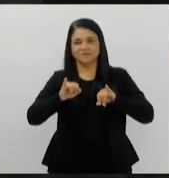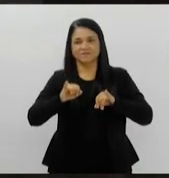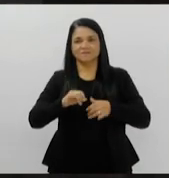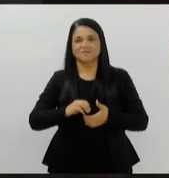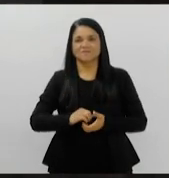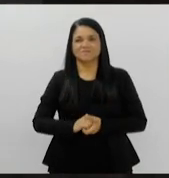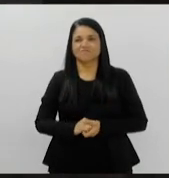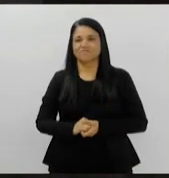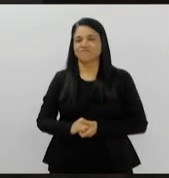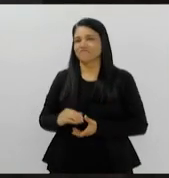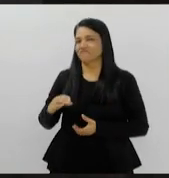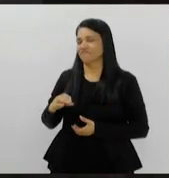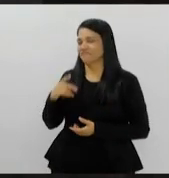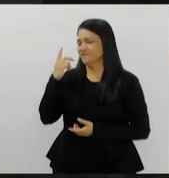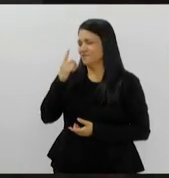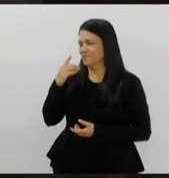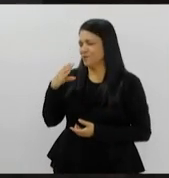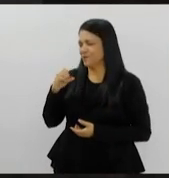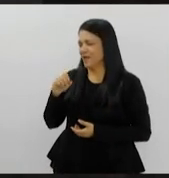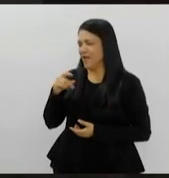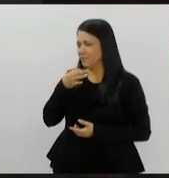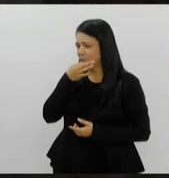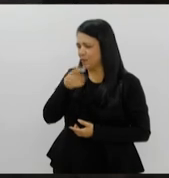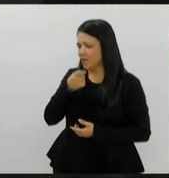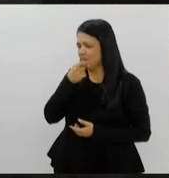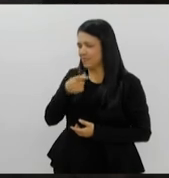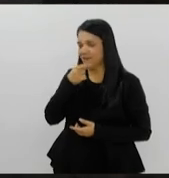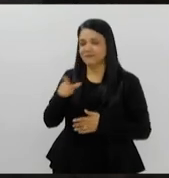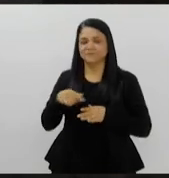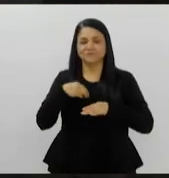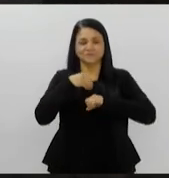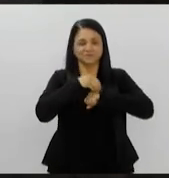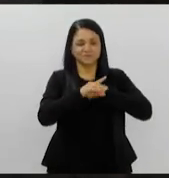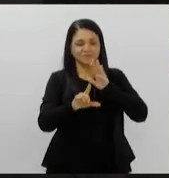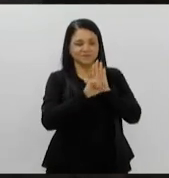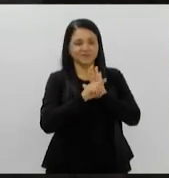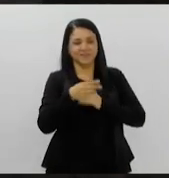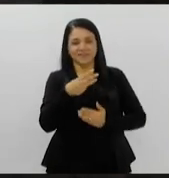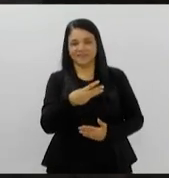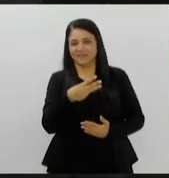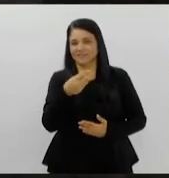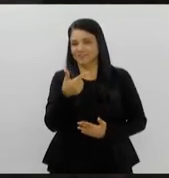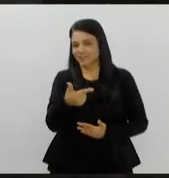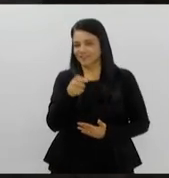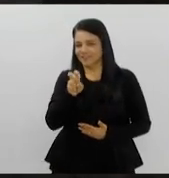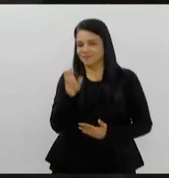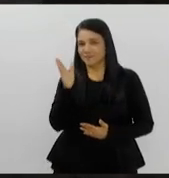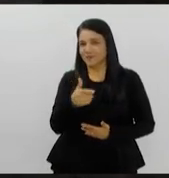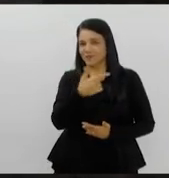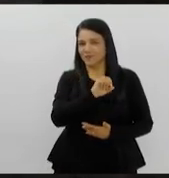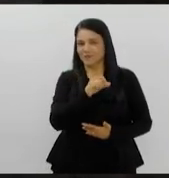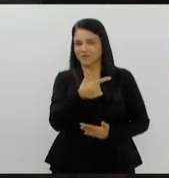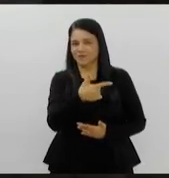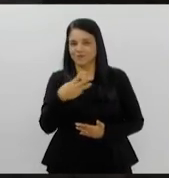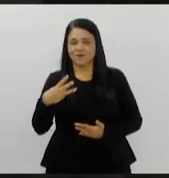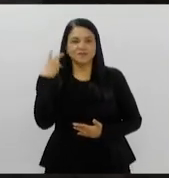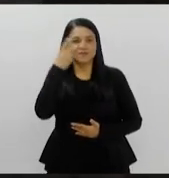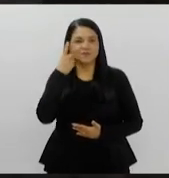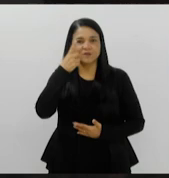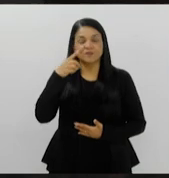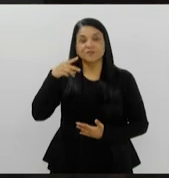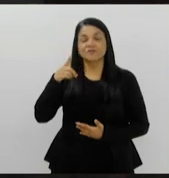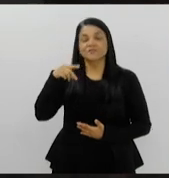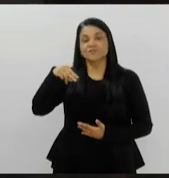Caiado falando piada aqui no meu ouvido. Indicação legislativa número 325 de 2024, de autoria do deputado